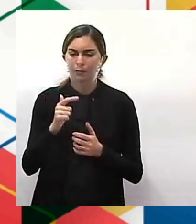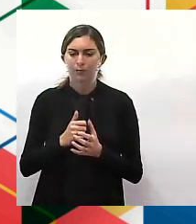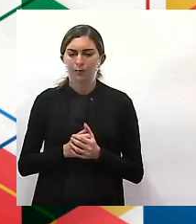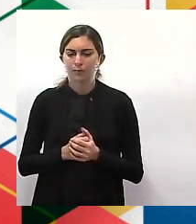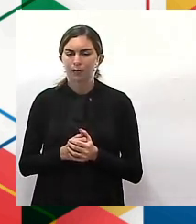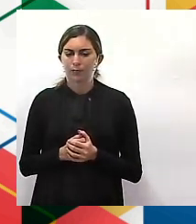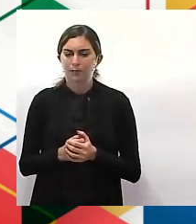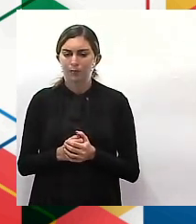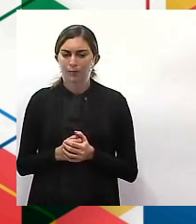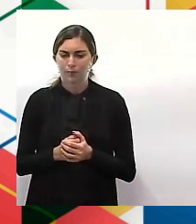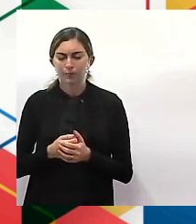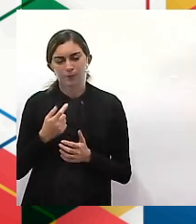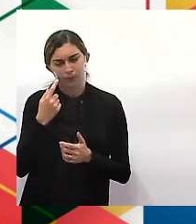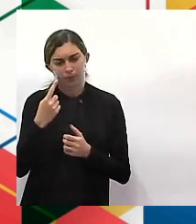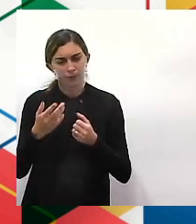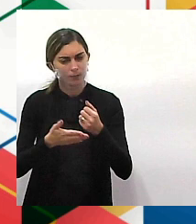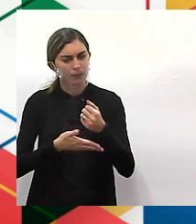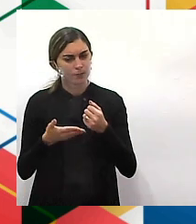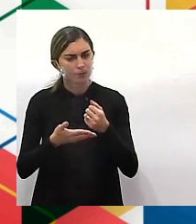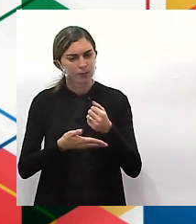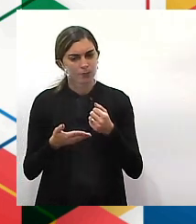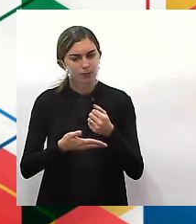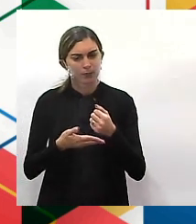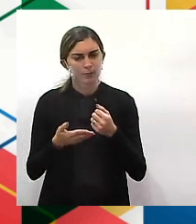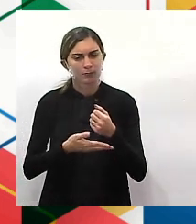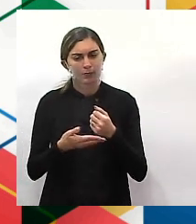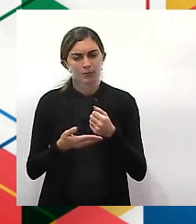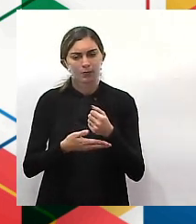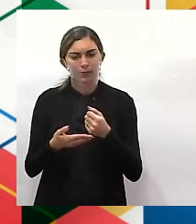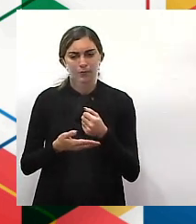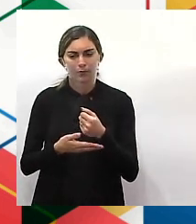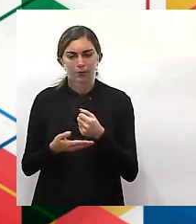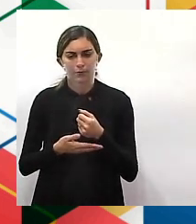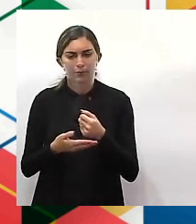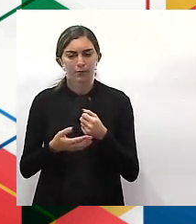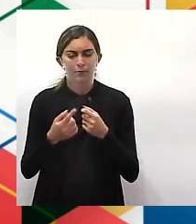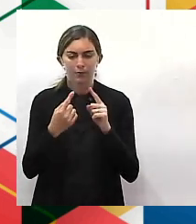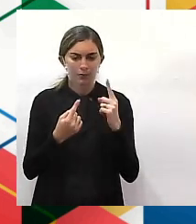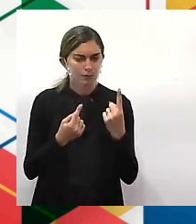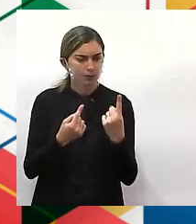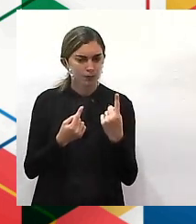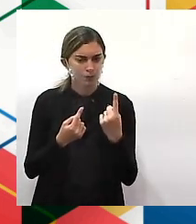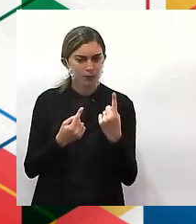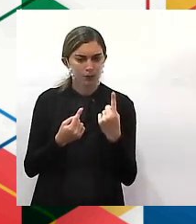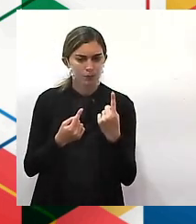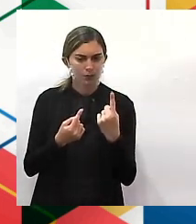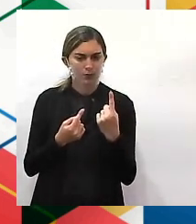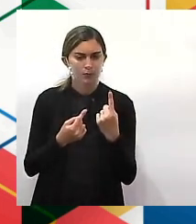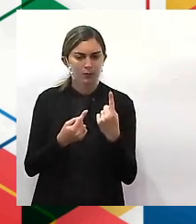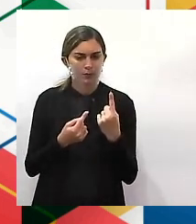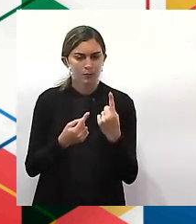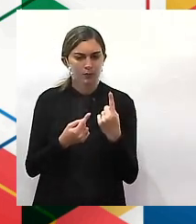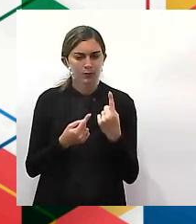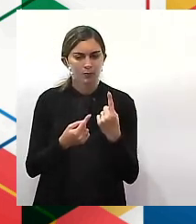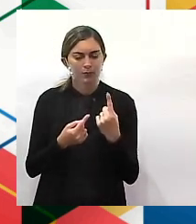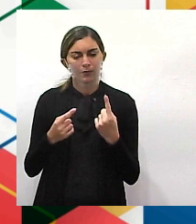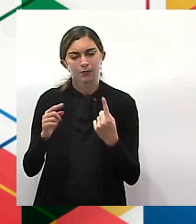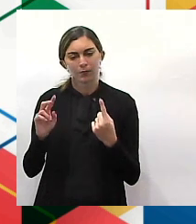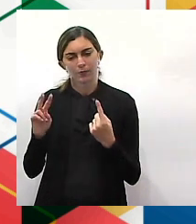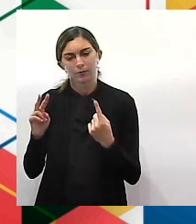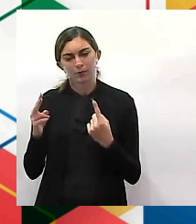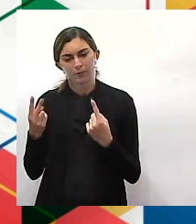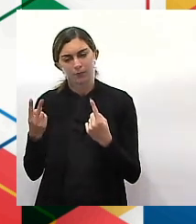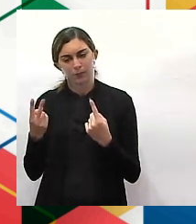mesma coisa. Você vai pegar a base dele. A base dele, ó, vem de 1, veja que é de 1, daqui, ó, até